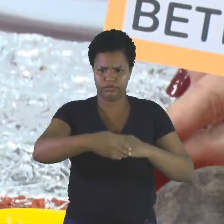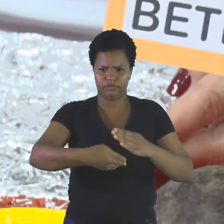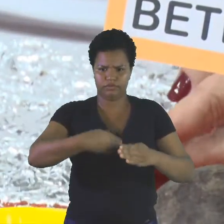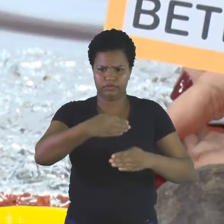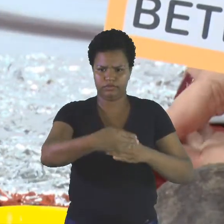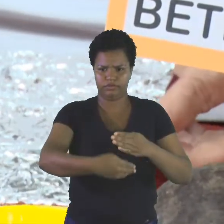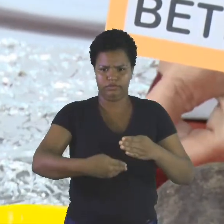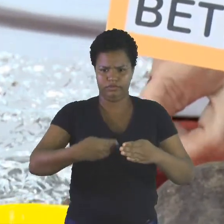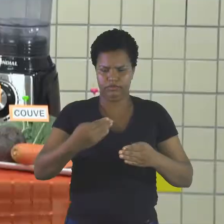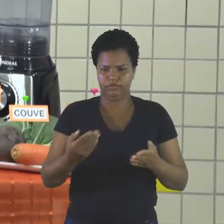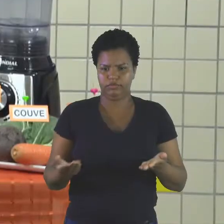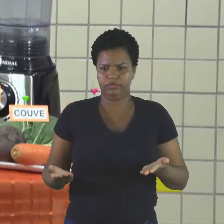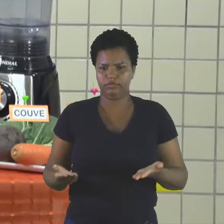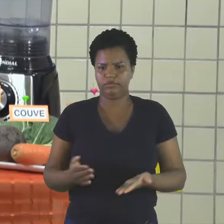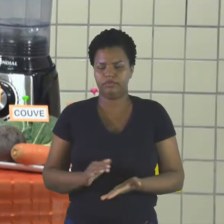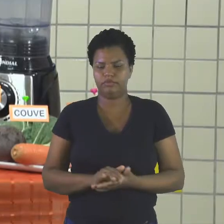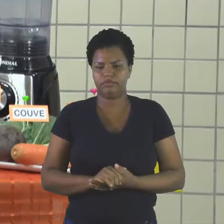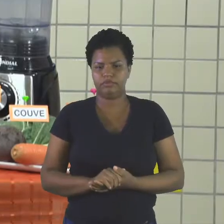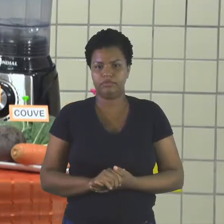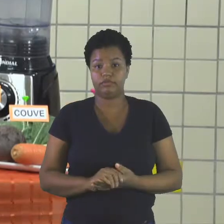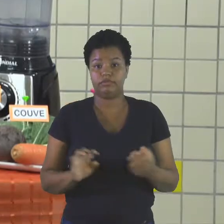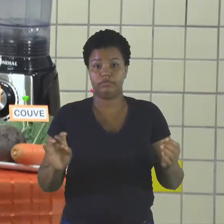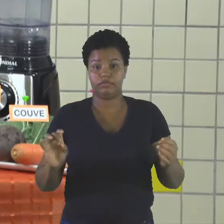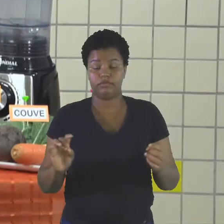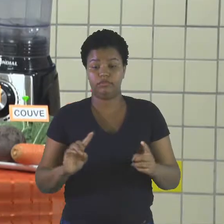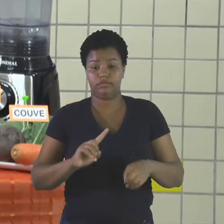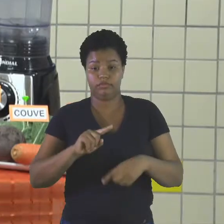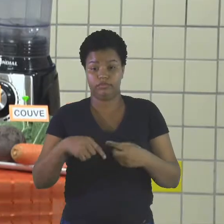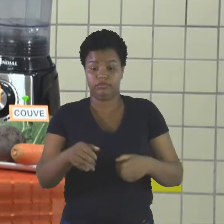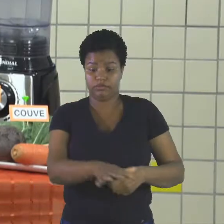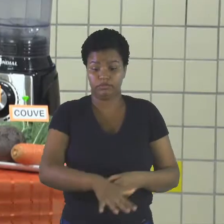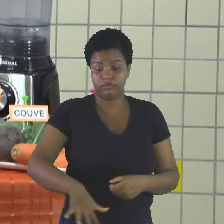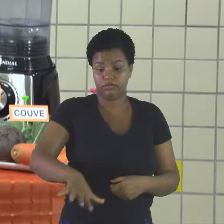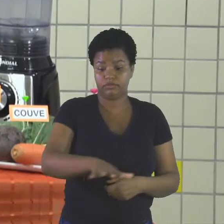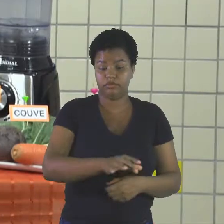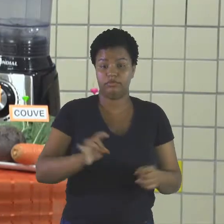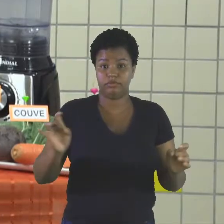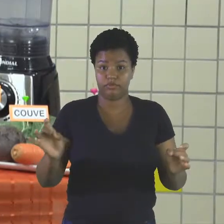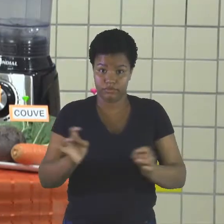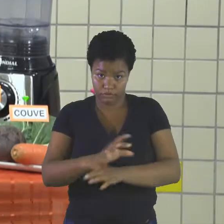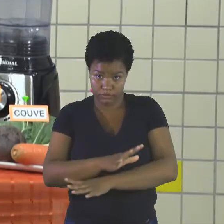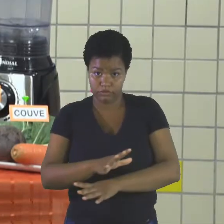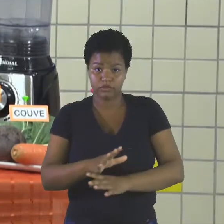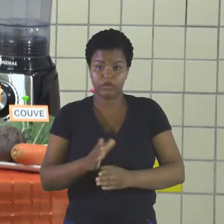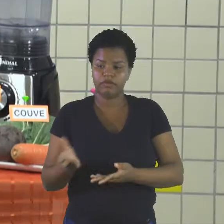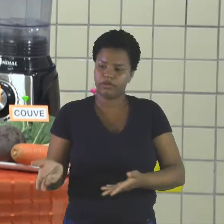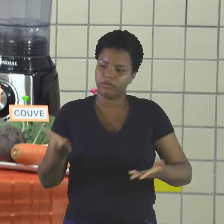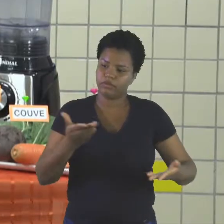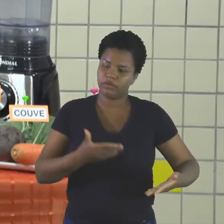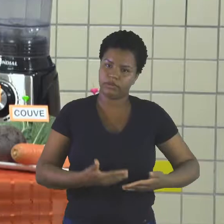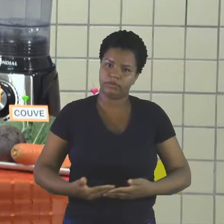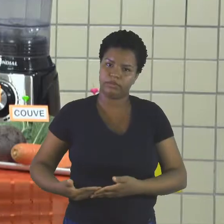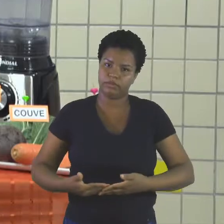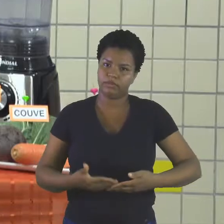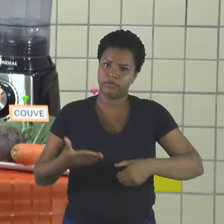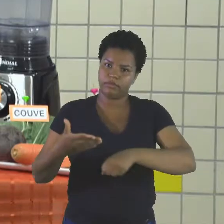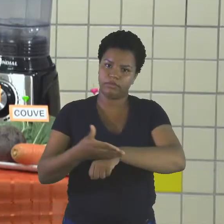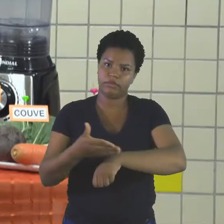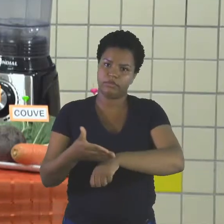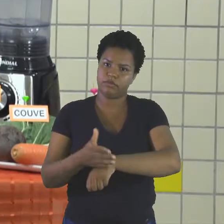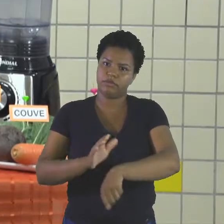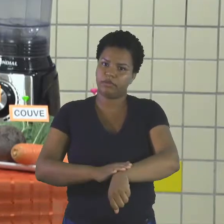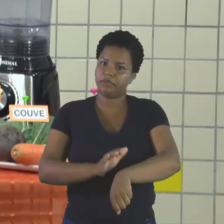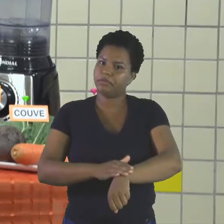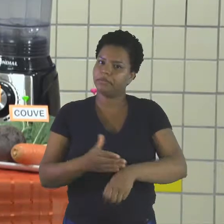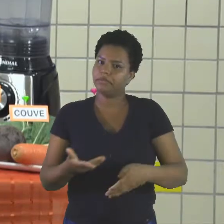vou ver ele no papelão bom então depois que esse espaço estiver todo pronto você vai convidar o seu bebê a participar